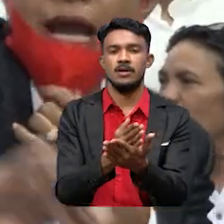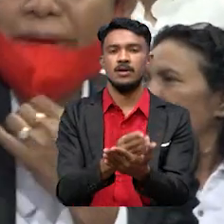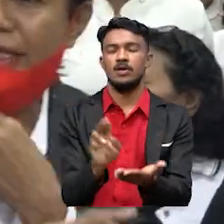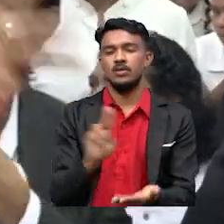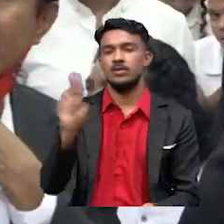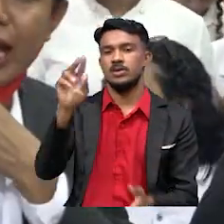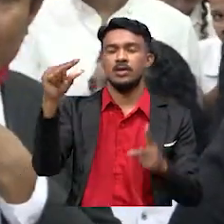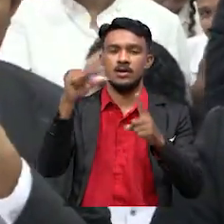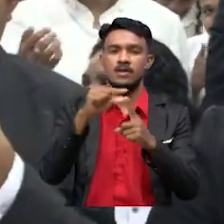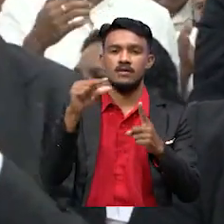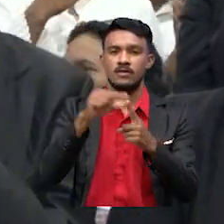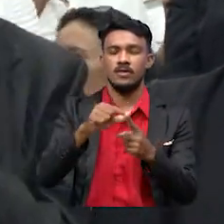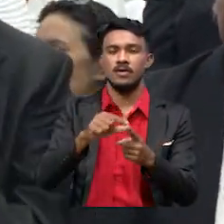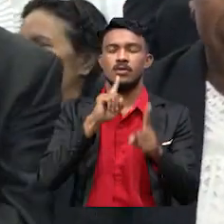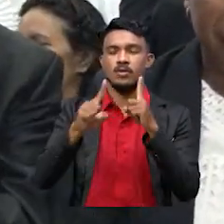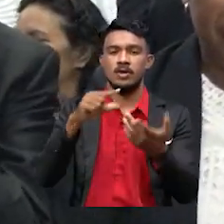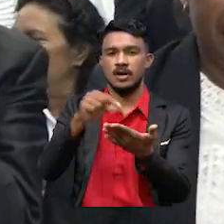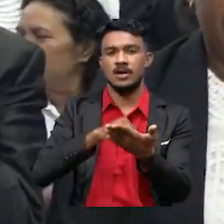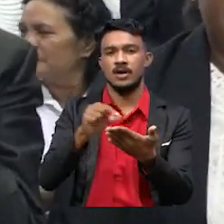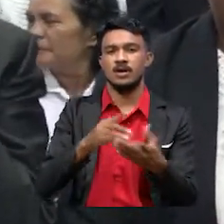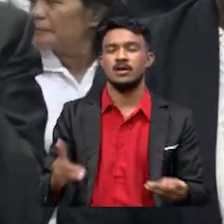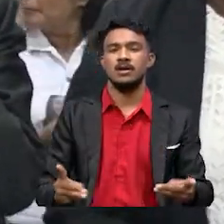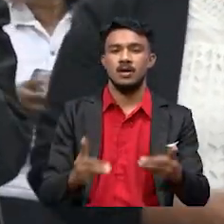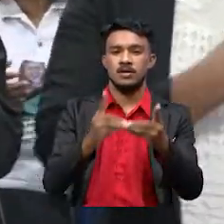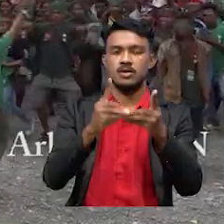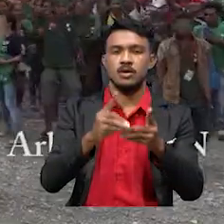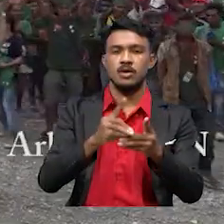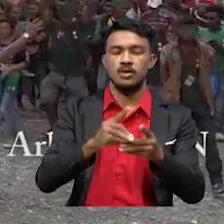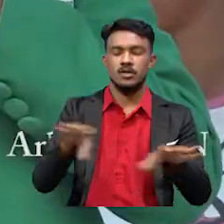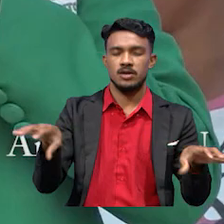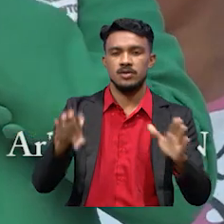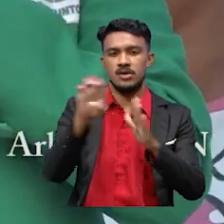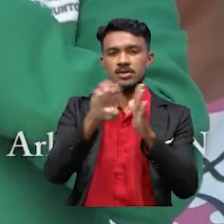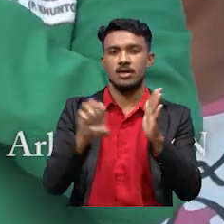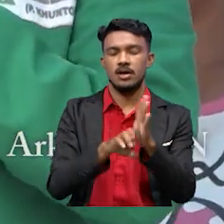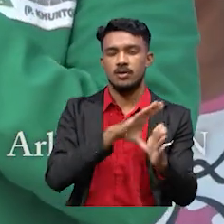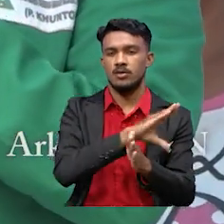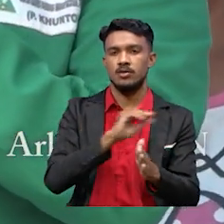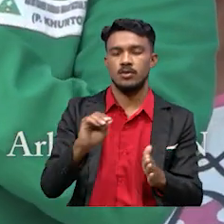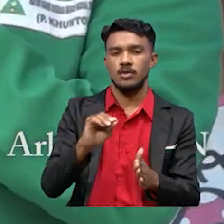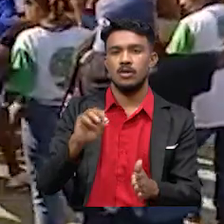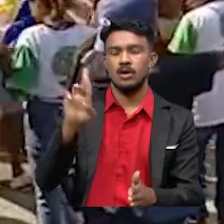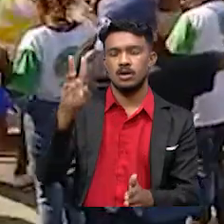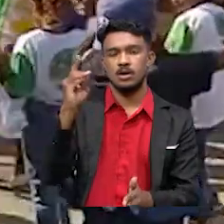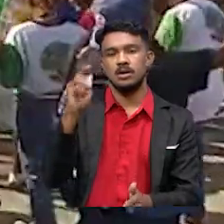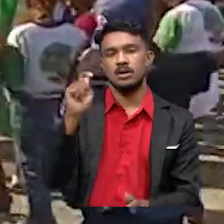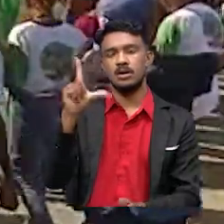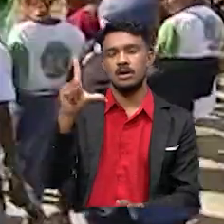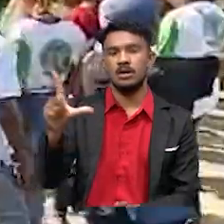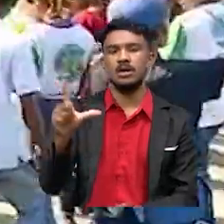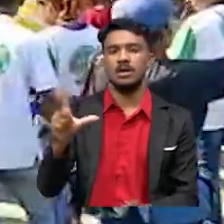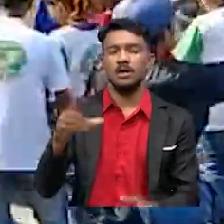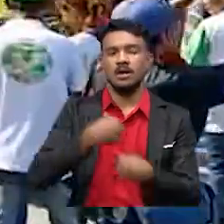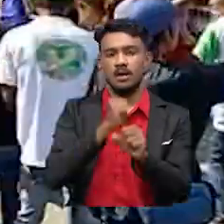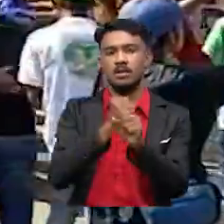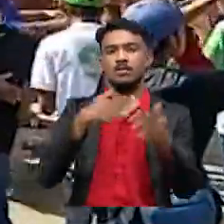husi kualia kakerek nebe kontra institusaun estadu, no unidade Republika Demokratika Timor-Leste, provoca